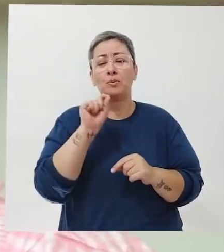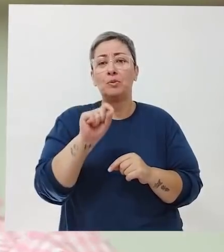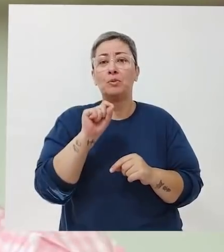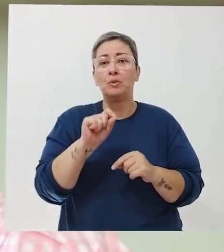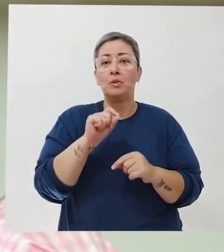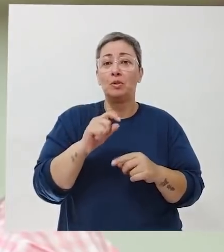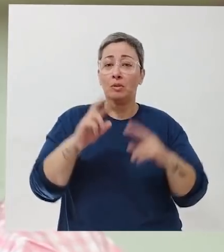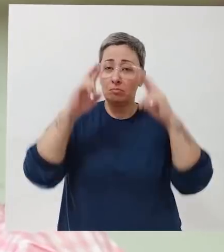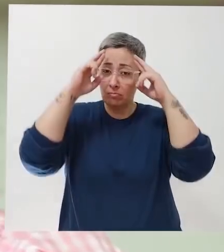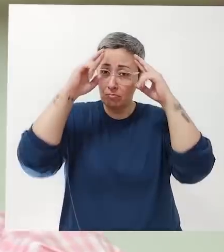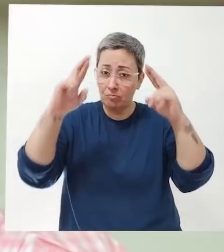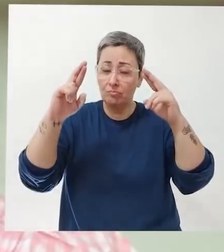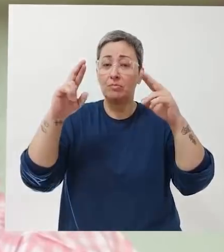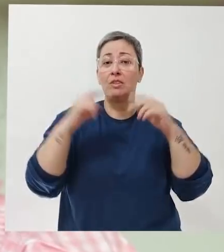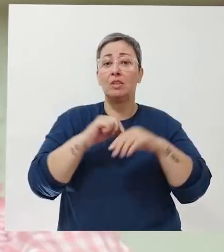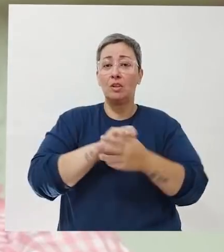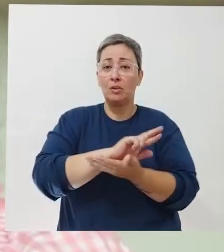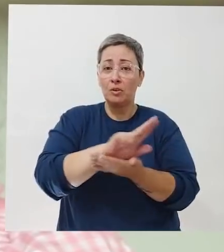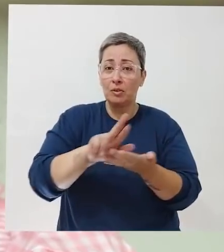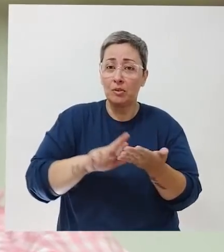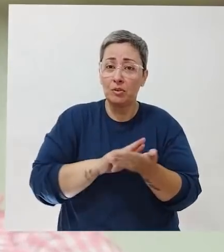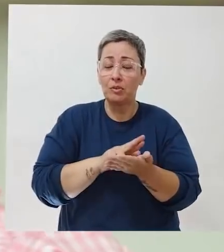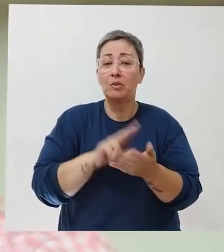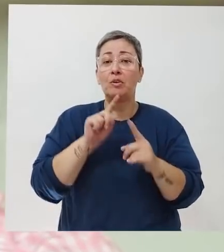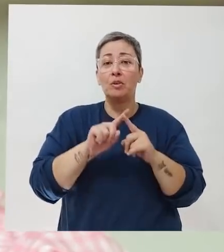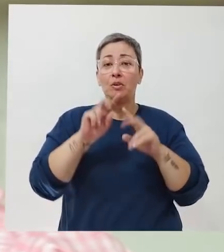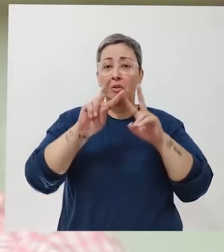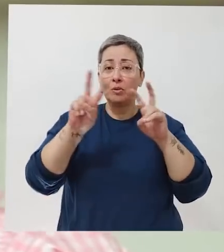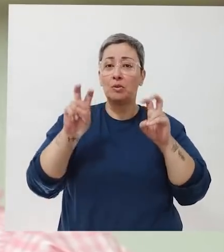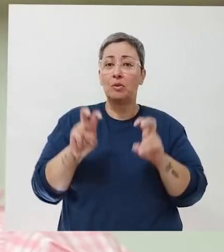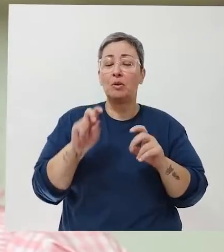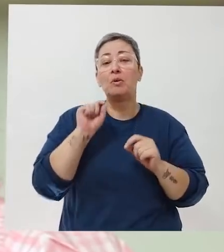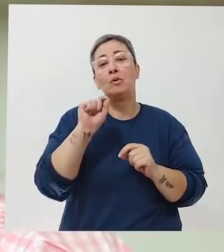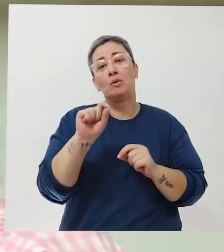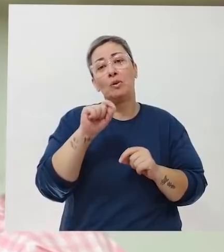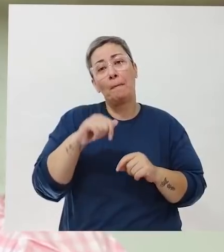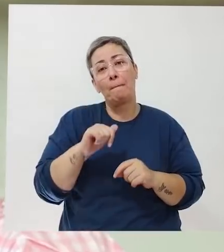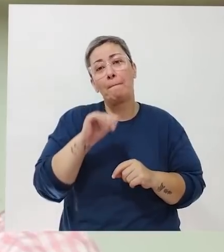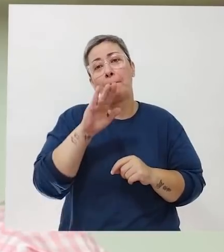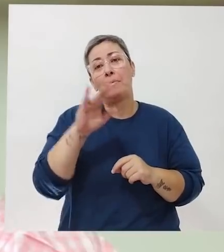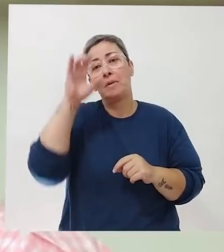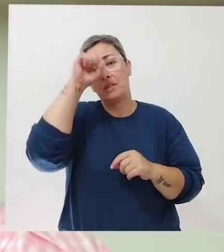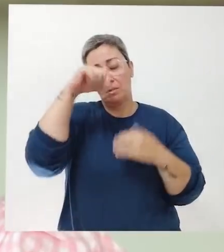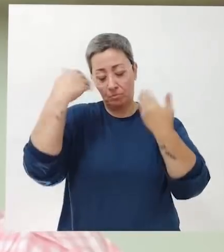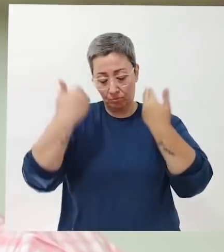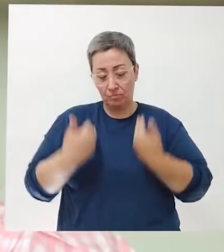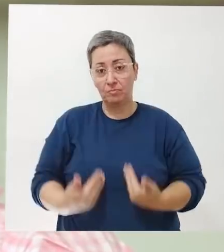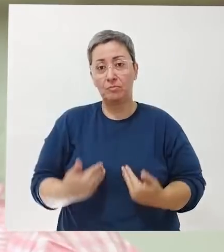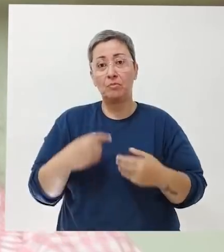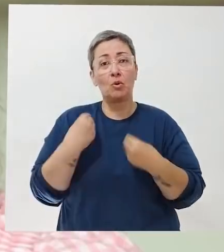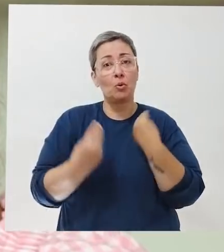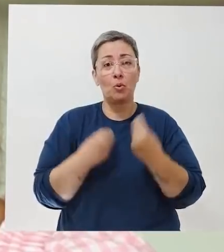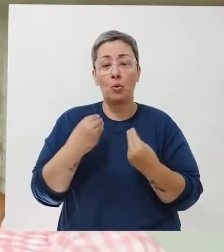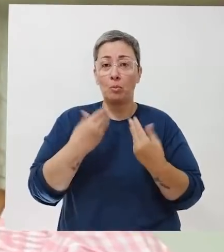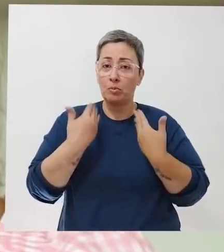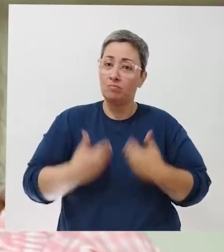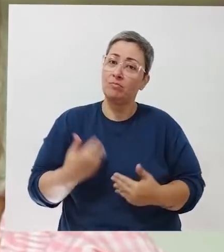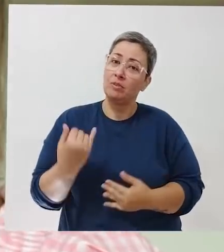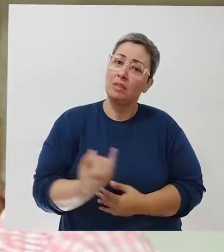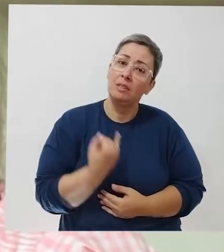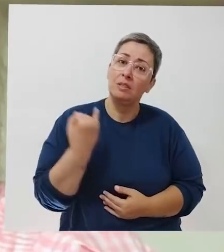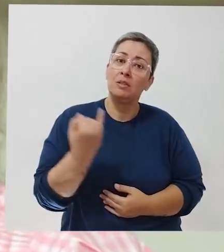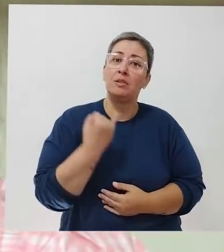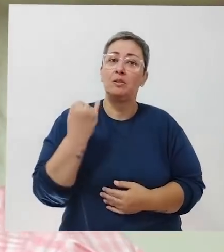isso, aprendemos também sobre o respeito, a diversidade e, sobretudo, aprendemos sobre nós,